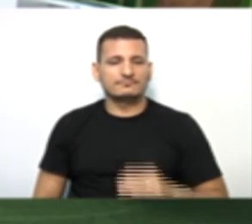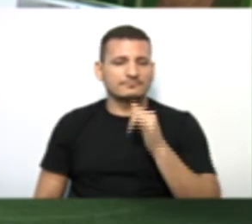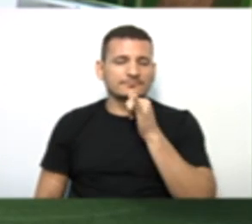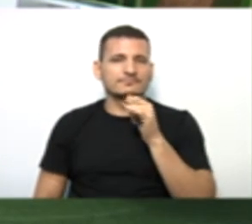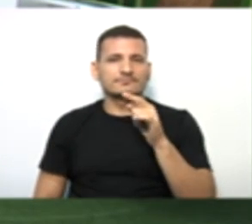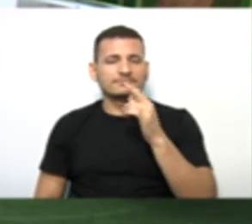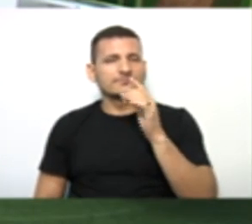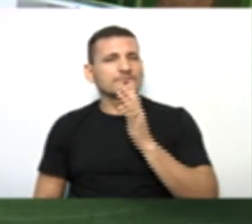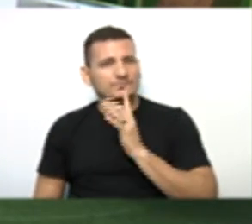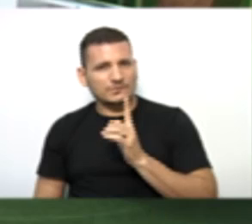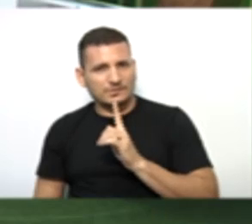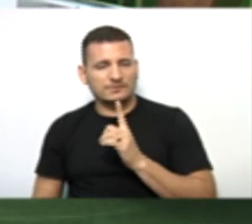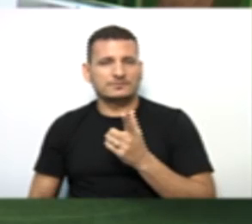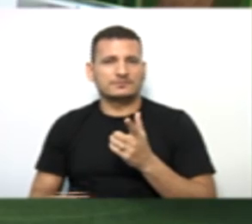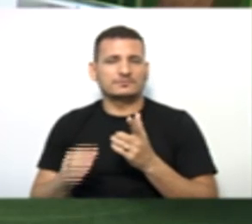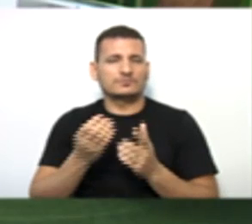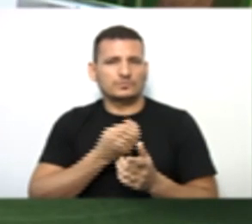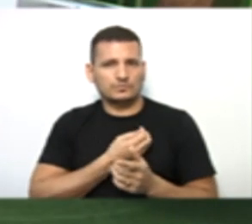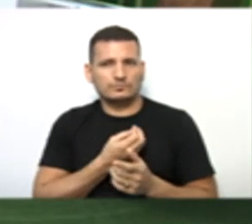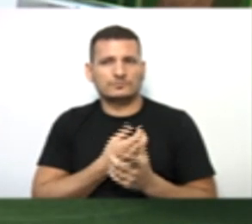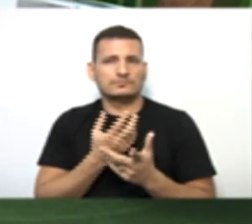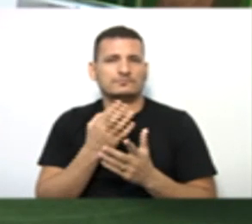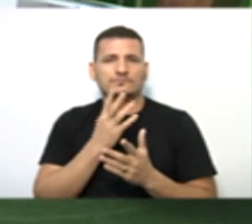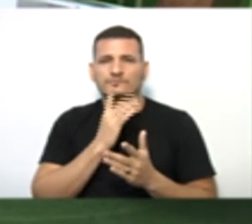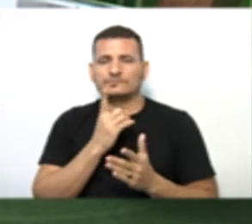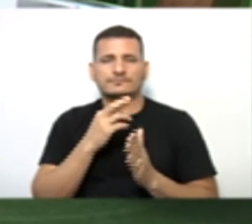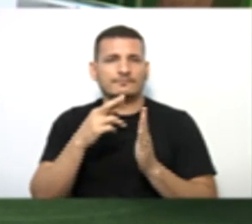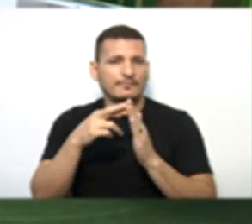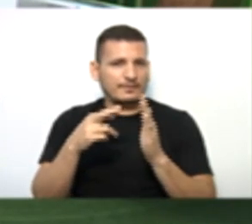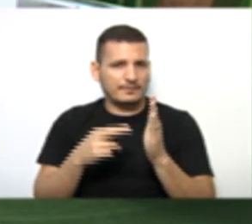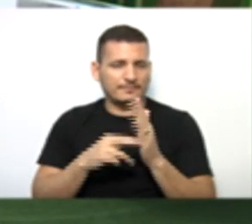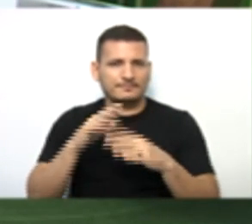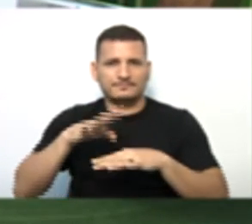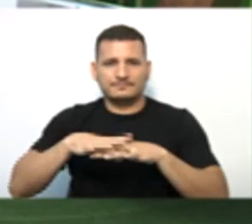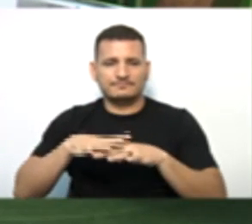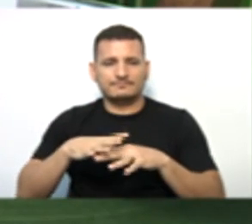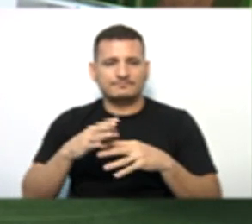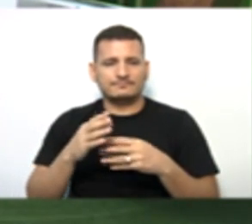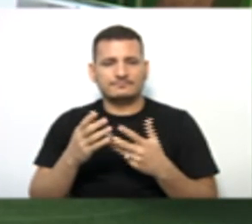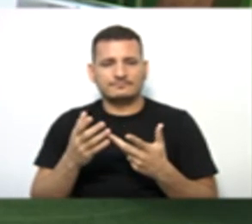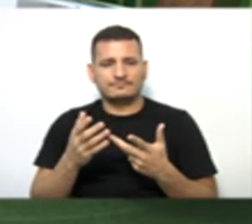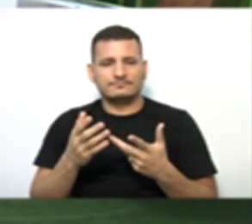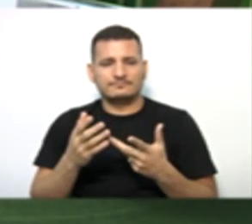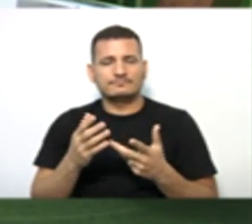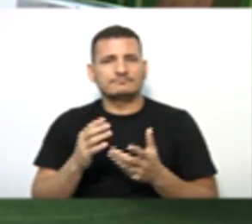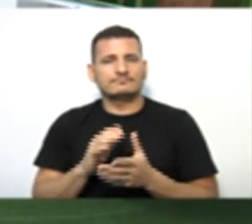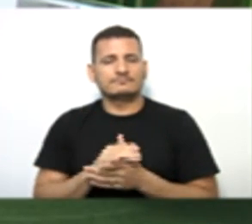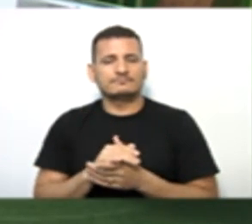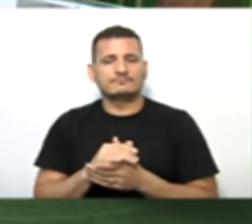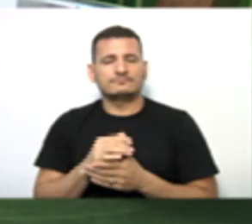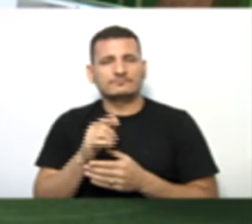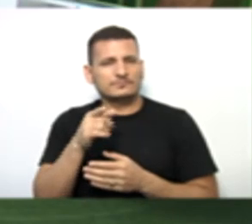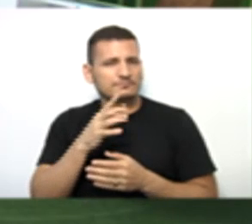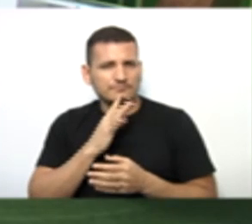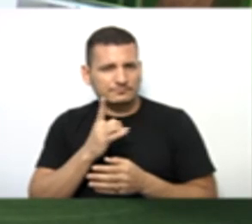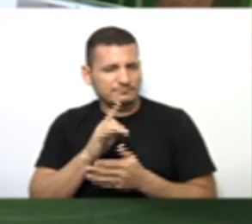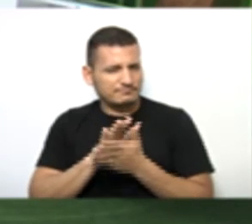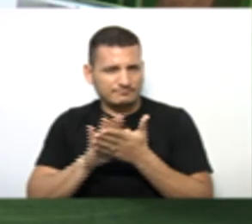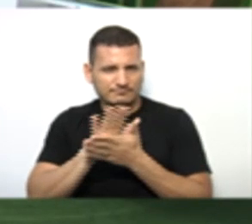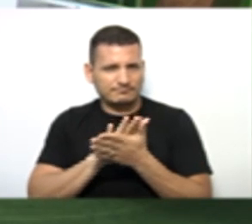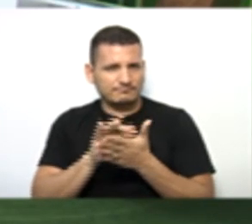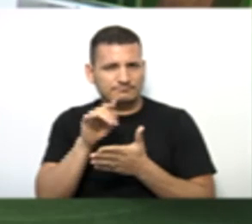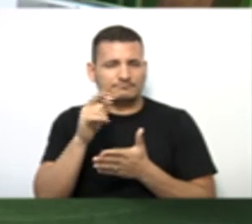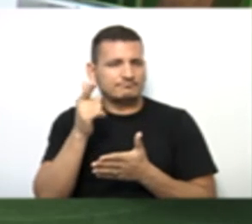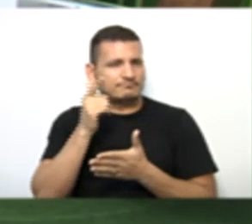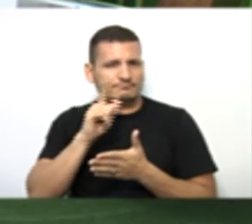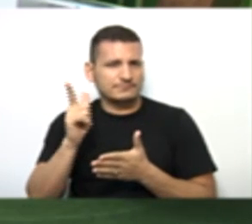conhece os operadores, as operações, as regras matemáticas que têm que ser aplicadas, com certeza, isso é imprescindível. Se você não conhece nada disso, você não